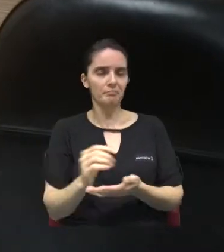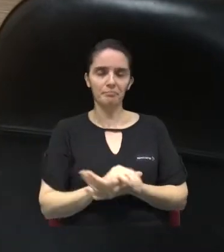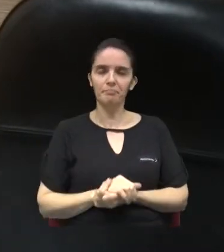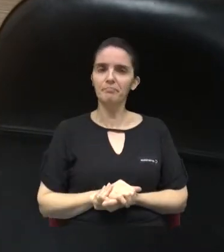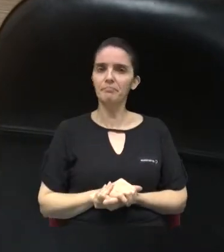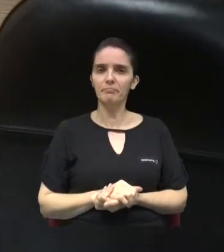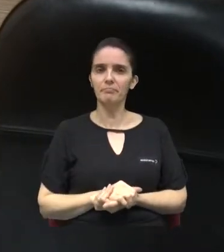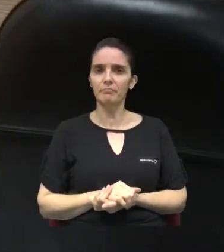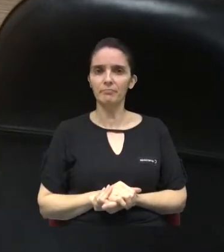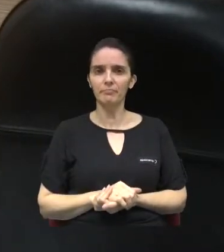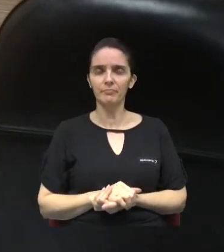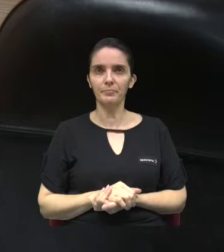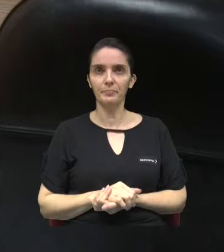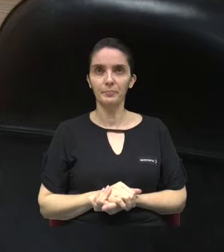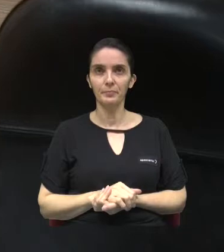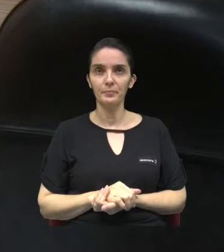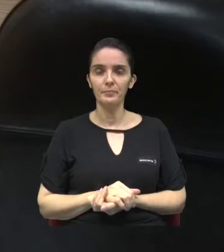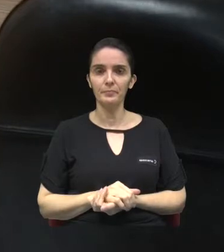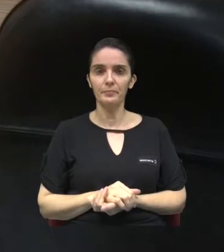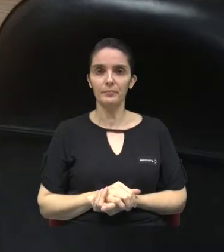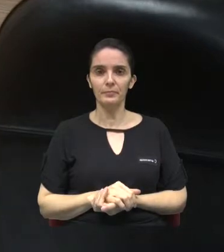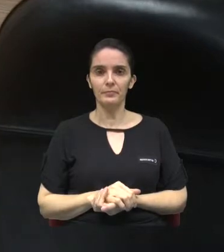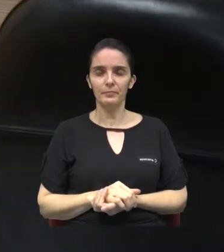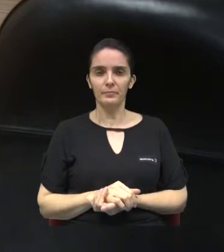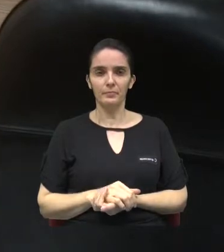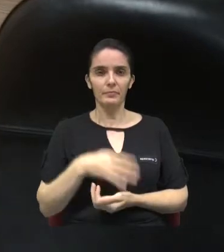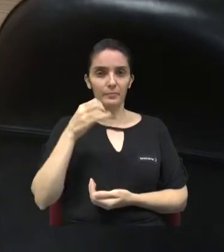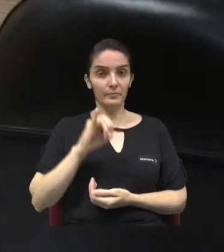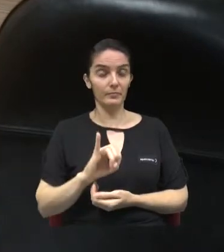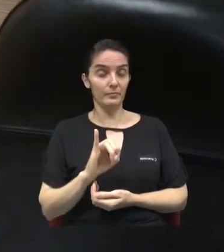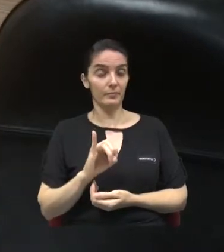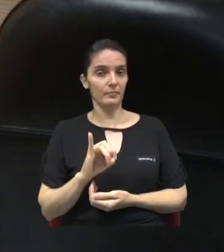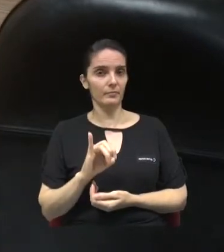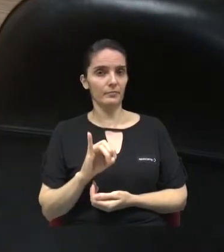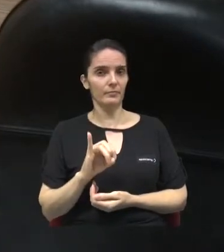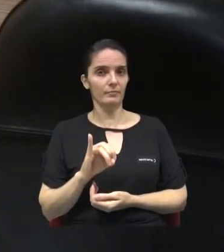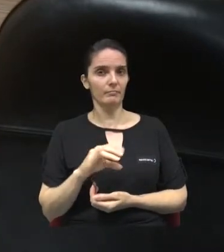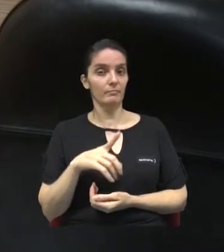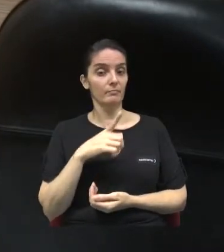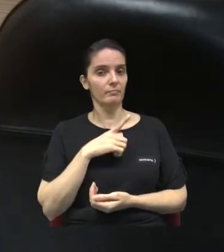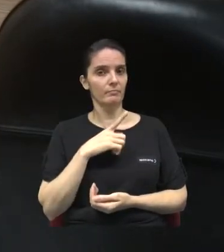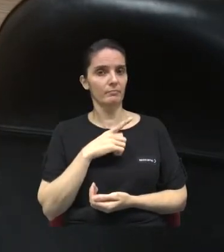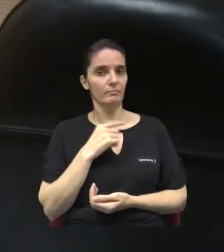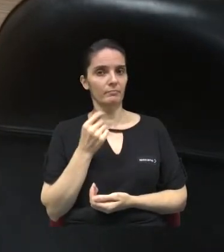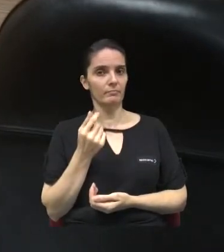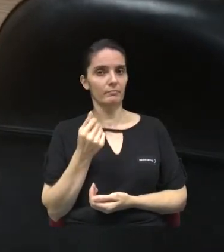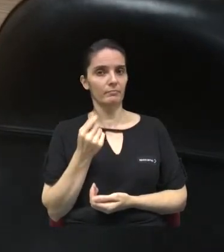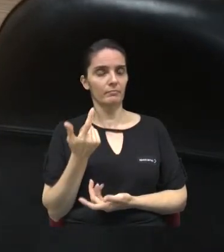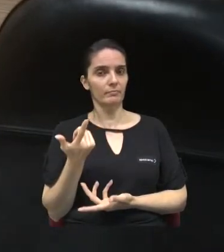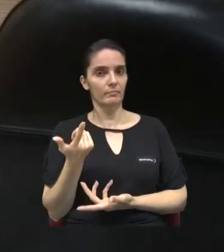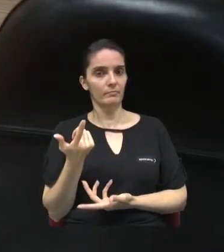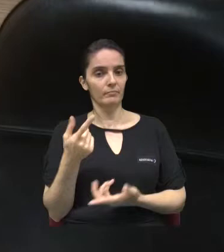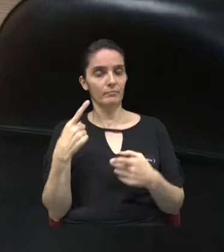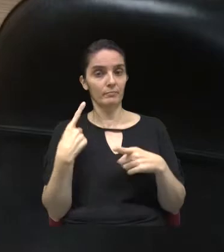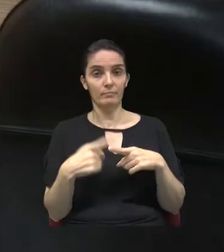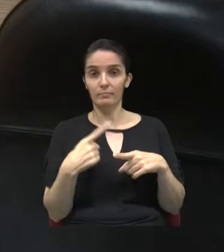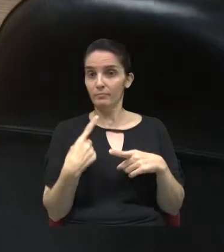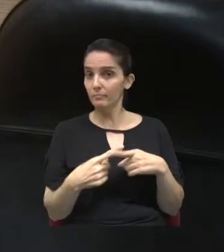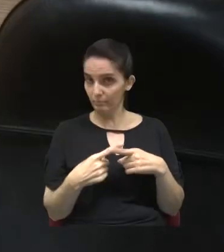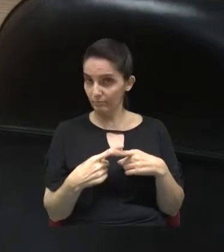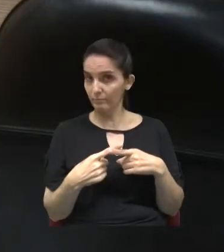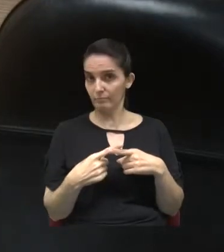que é a Lei de Responsabilidade Fiscal. Se nós temos crédito, é porque nós estamos